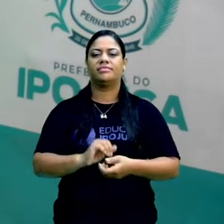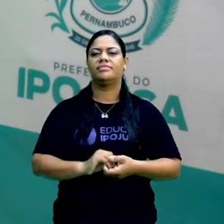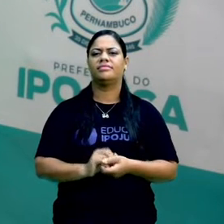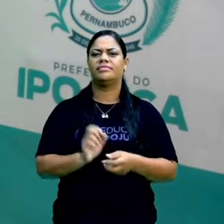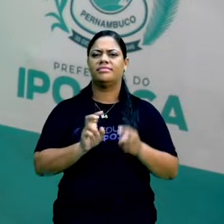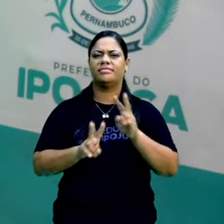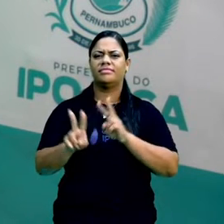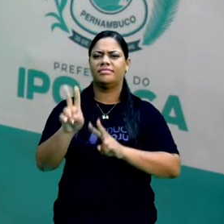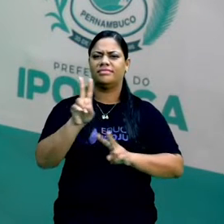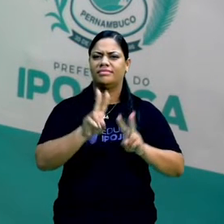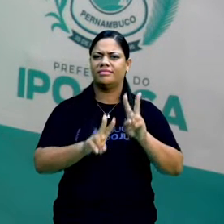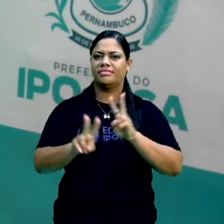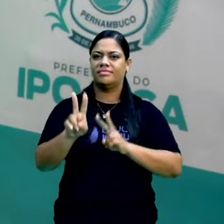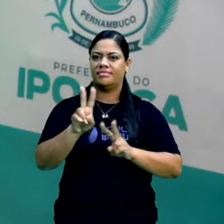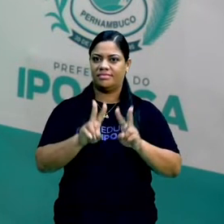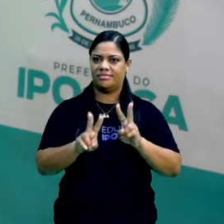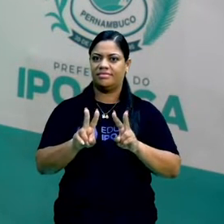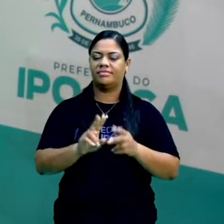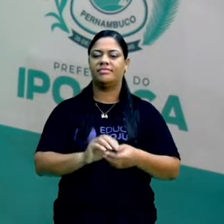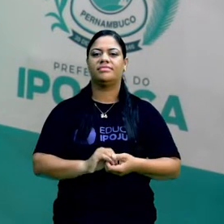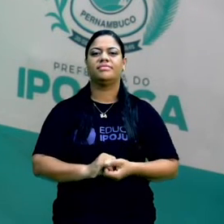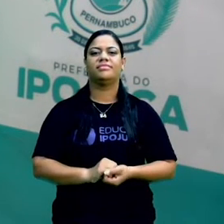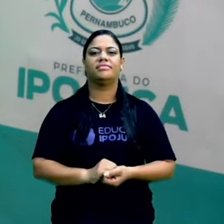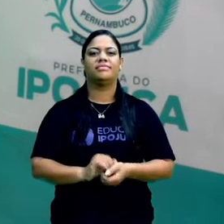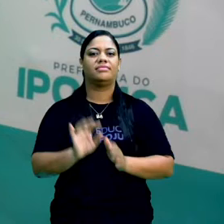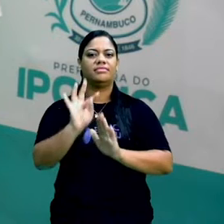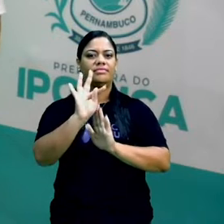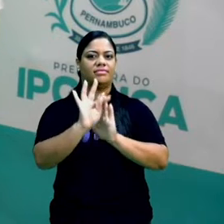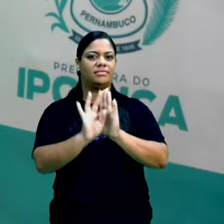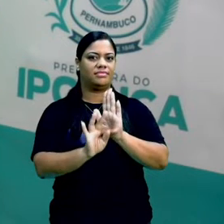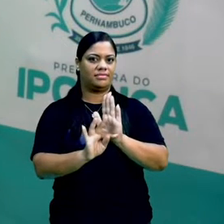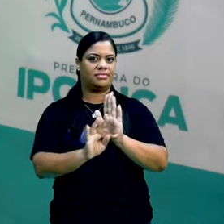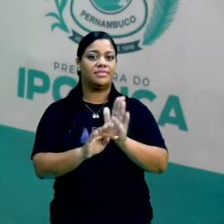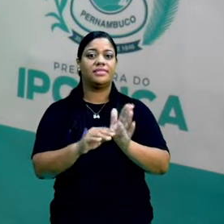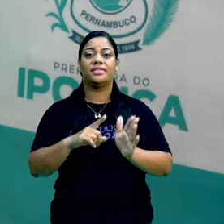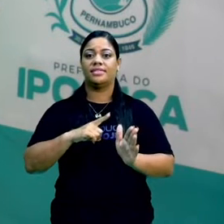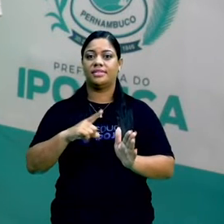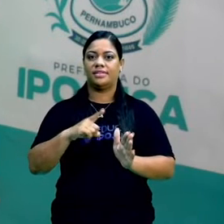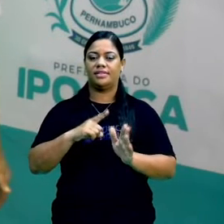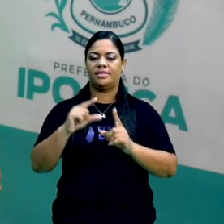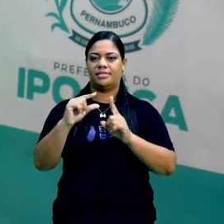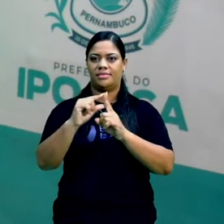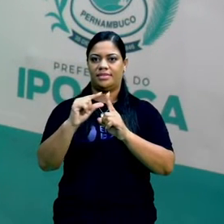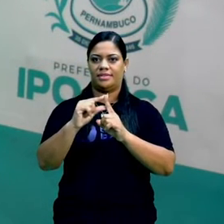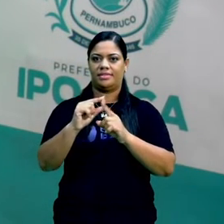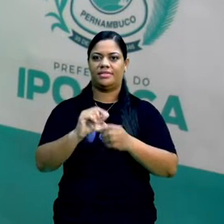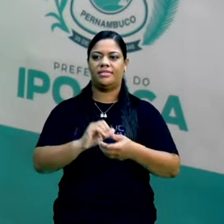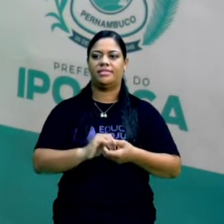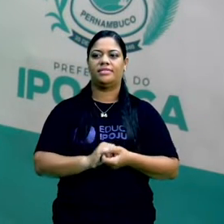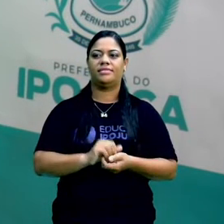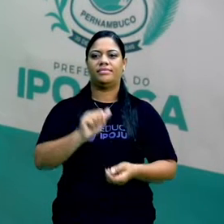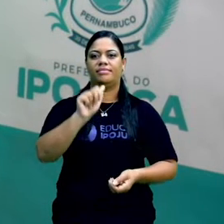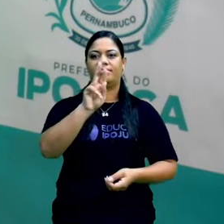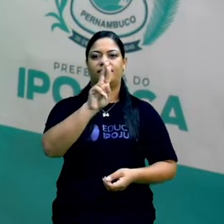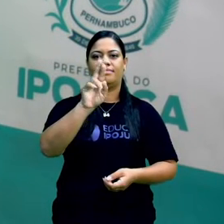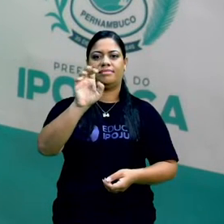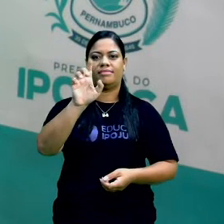podemos observar nesse texto que tem algumas palavras como